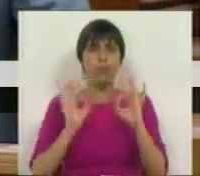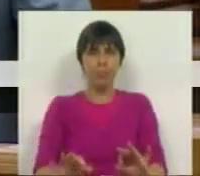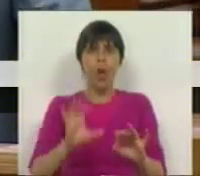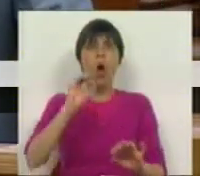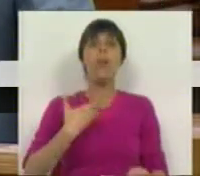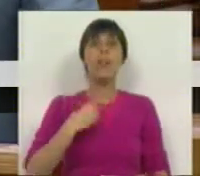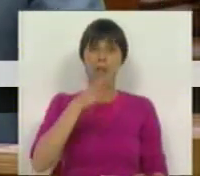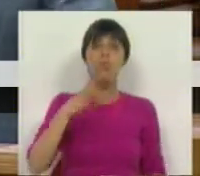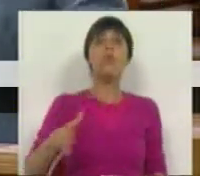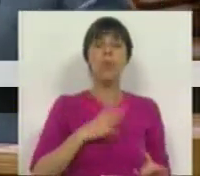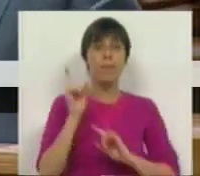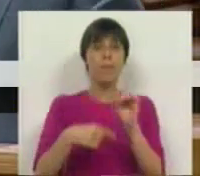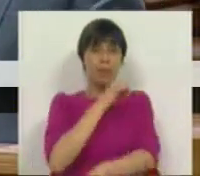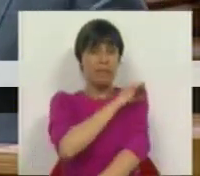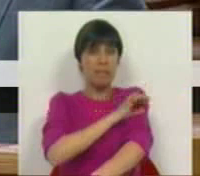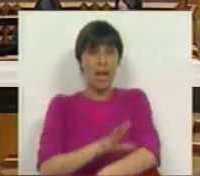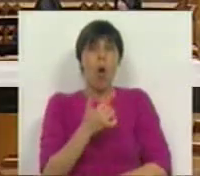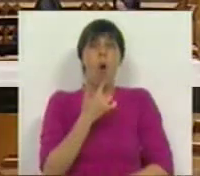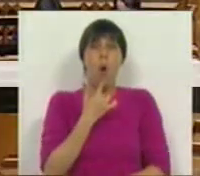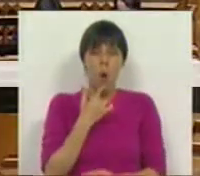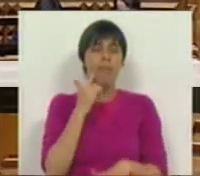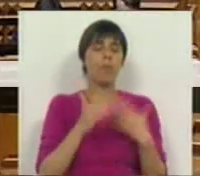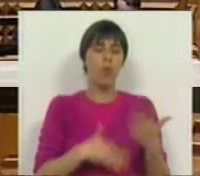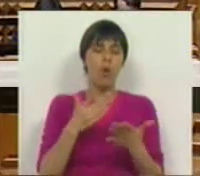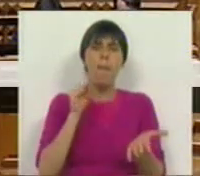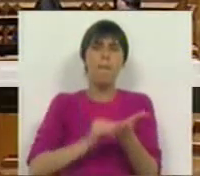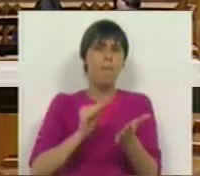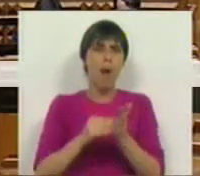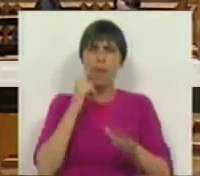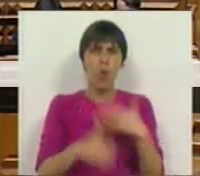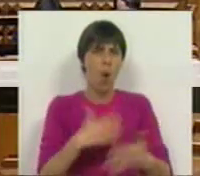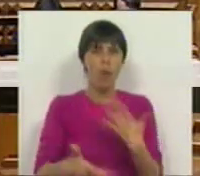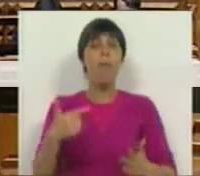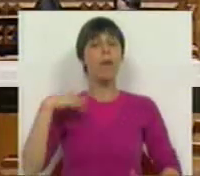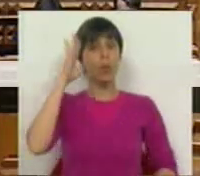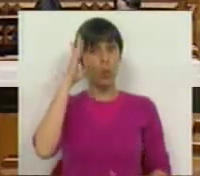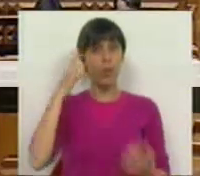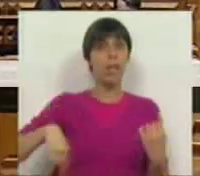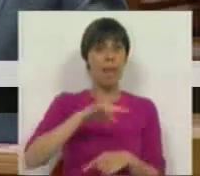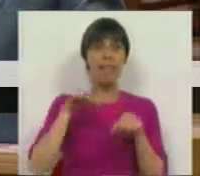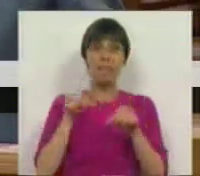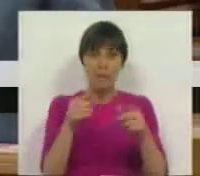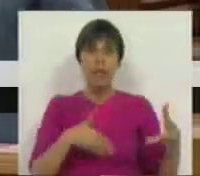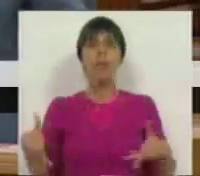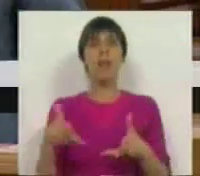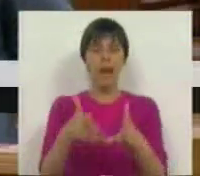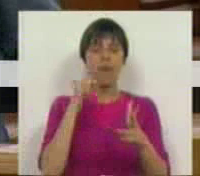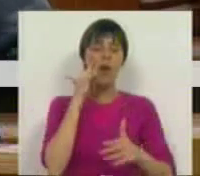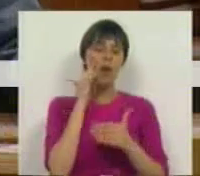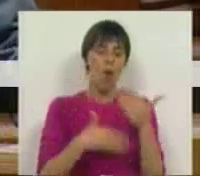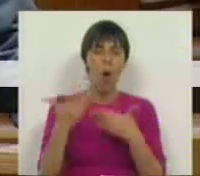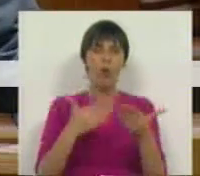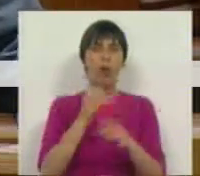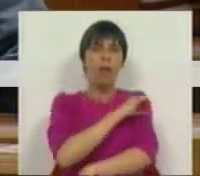que a OCDE nos diz é que depois de empobrecermos muito, vamos continuar mais pobres. Mas o que nós sabemos é que por este caminho vamos continuar